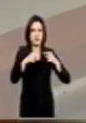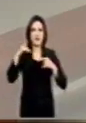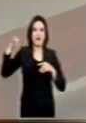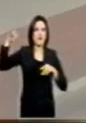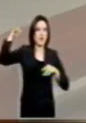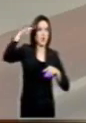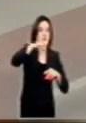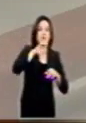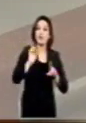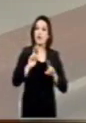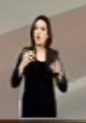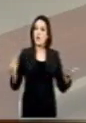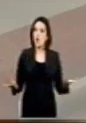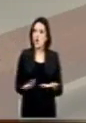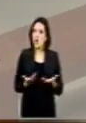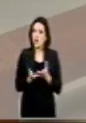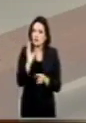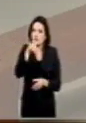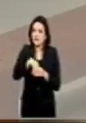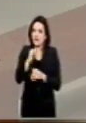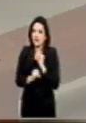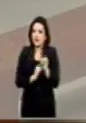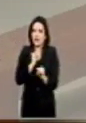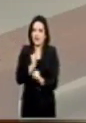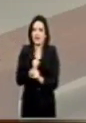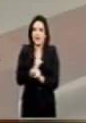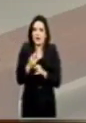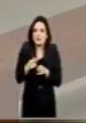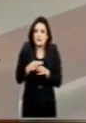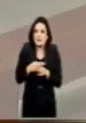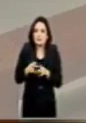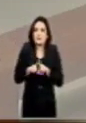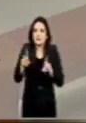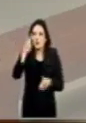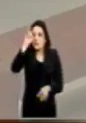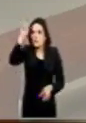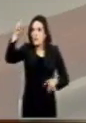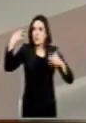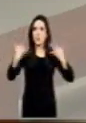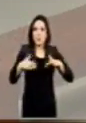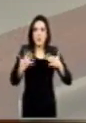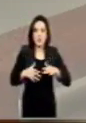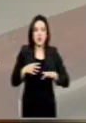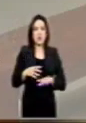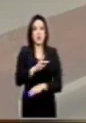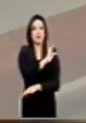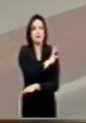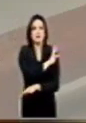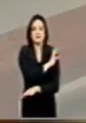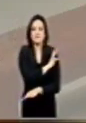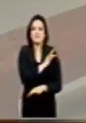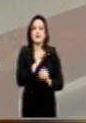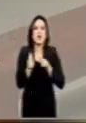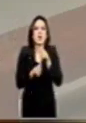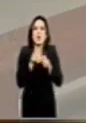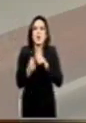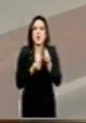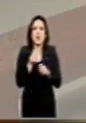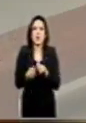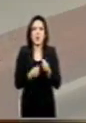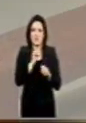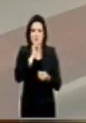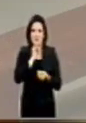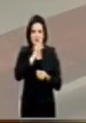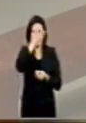inteligência. Em uma clara, muitas das vezes técnicas utilizadas, entre aspas, queima de reputação.